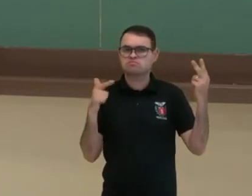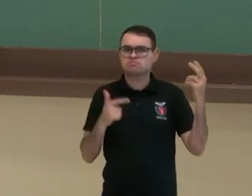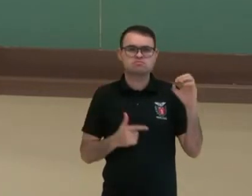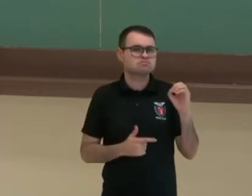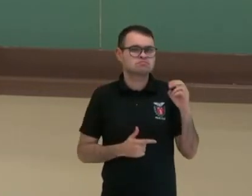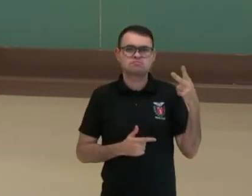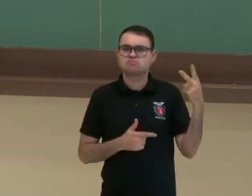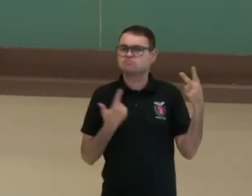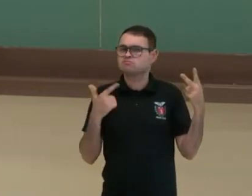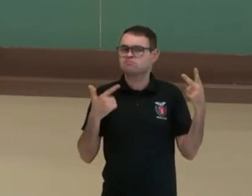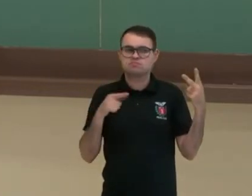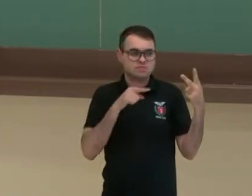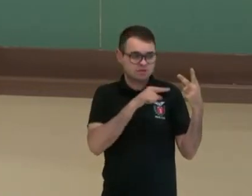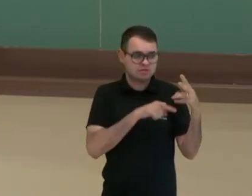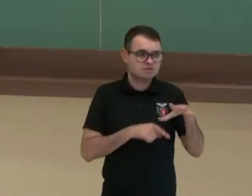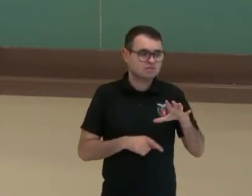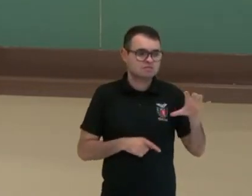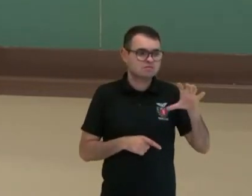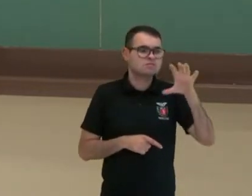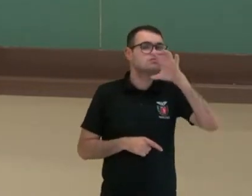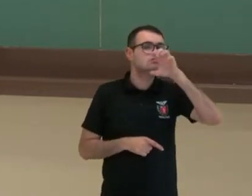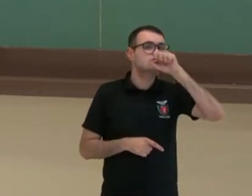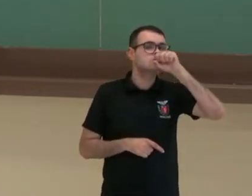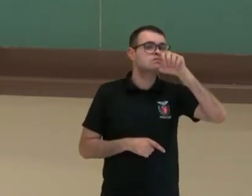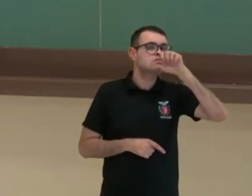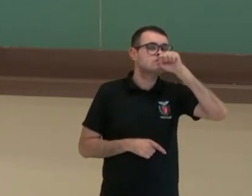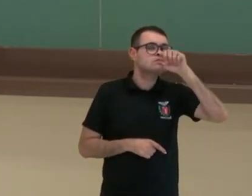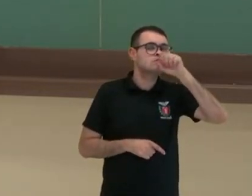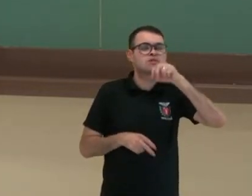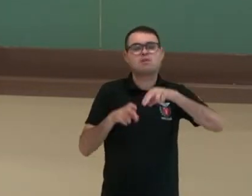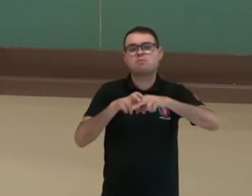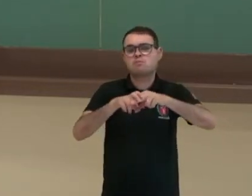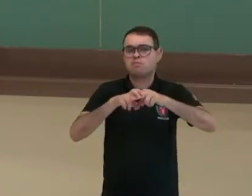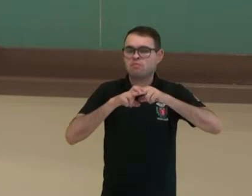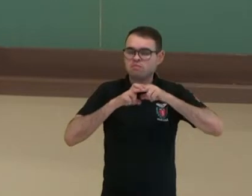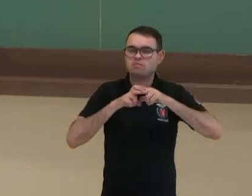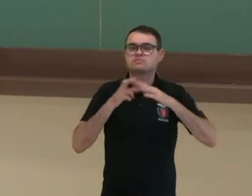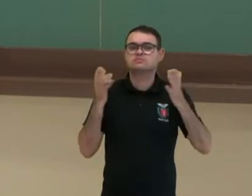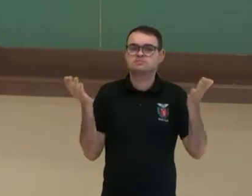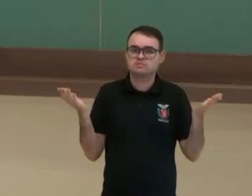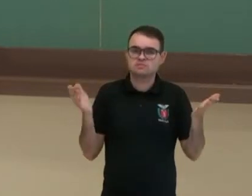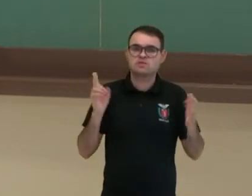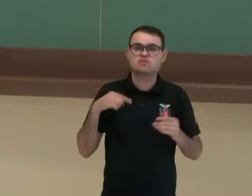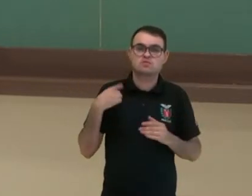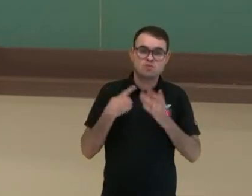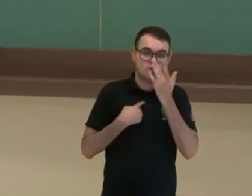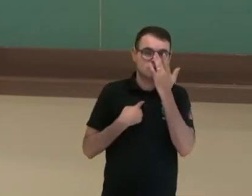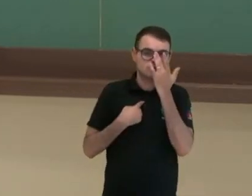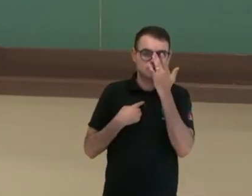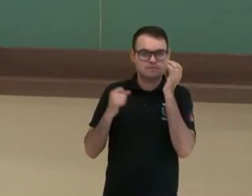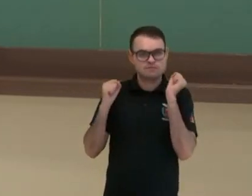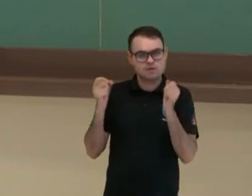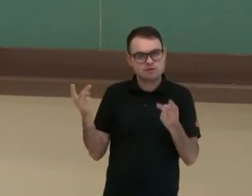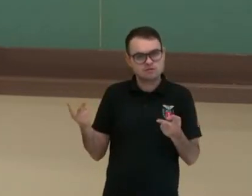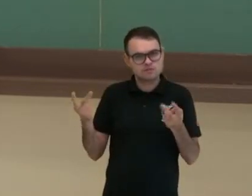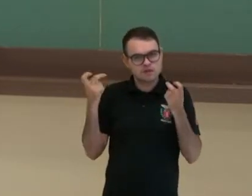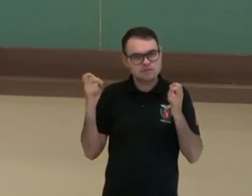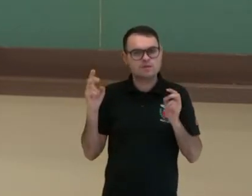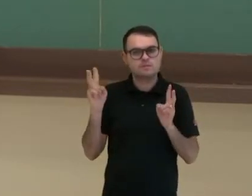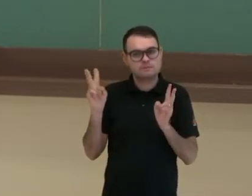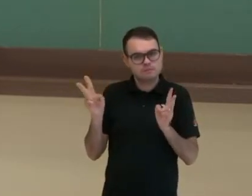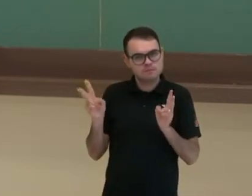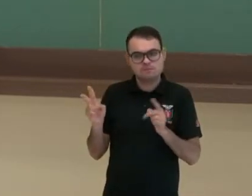nós utilizamos para a nossa respiração. Por isso, nós podemos perceber que